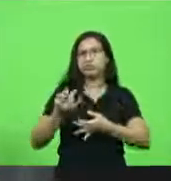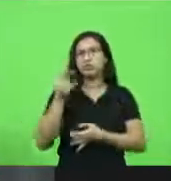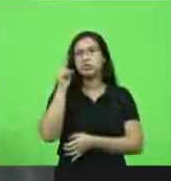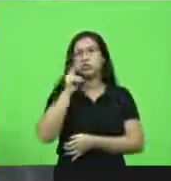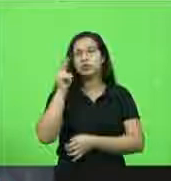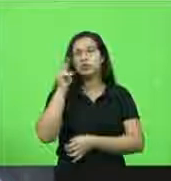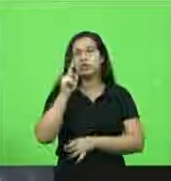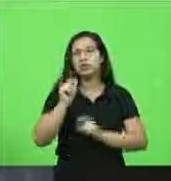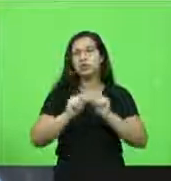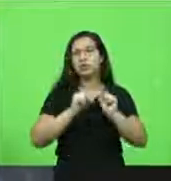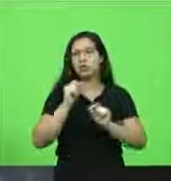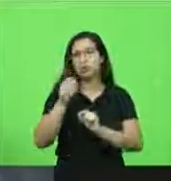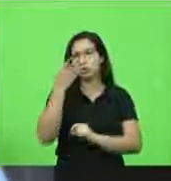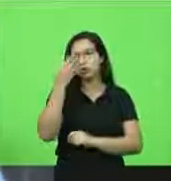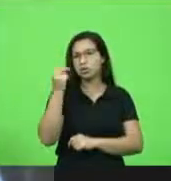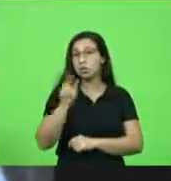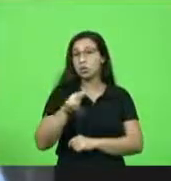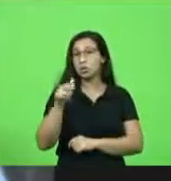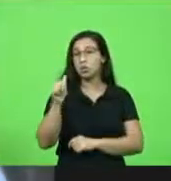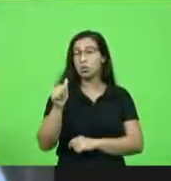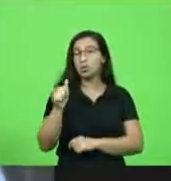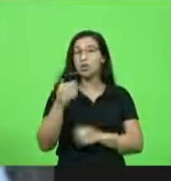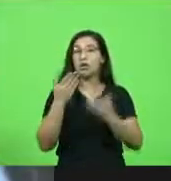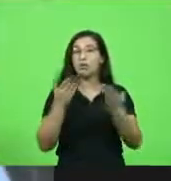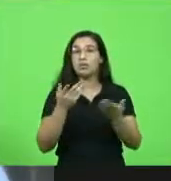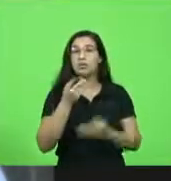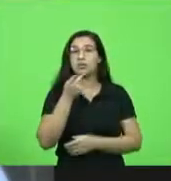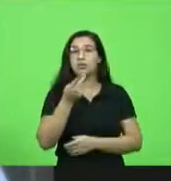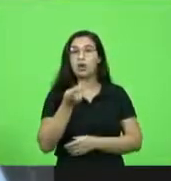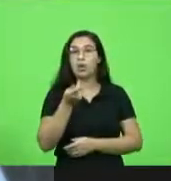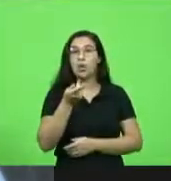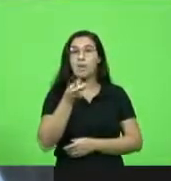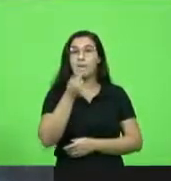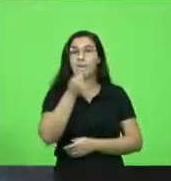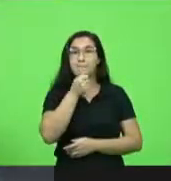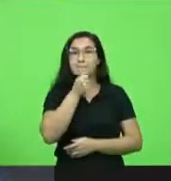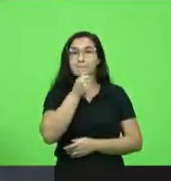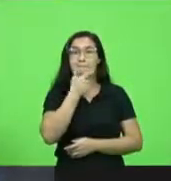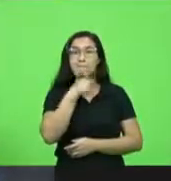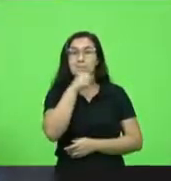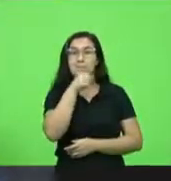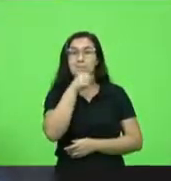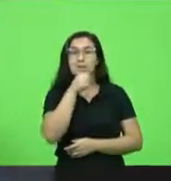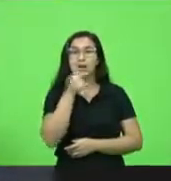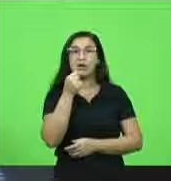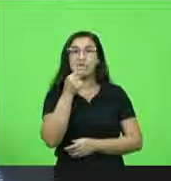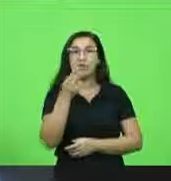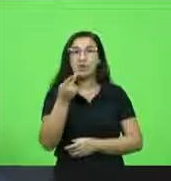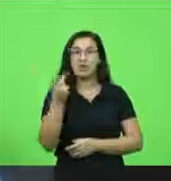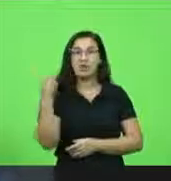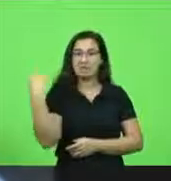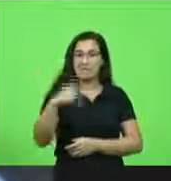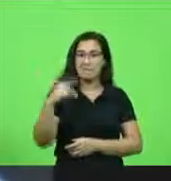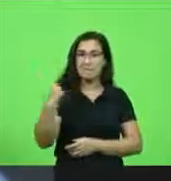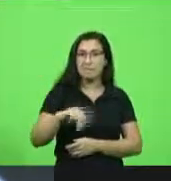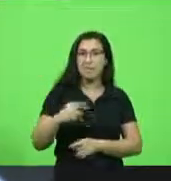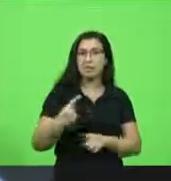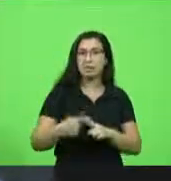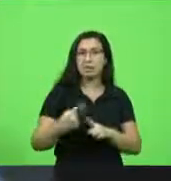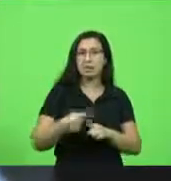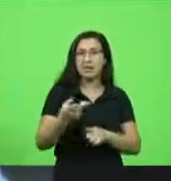muito a atenção. Nunca esqueci, deputado Kennedy, quando o senhor disse que um pai batia no menino porque ele se cortava porque achava que aquilo